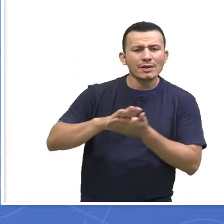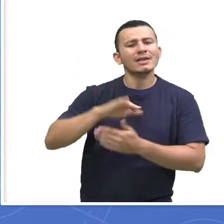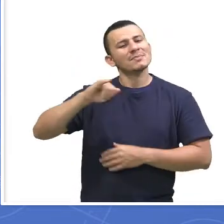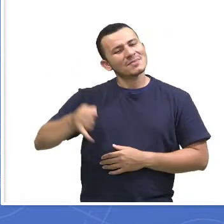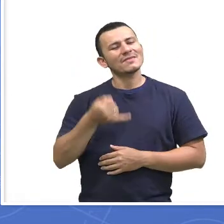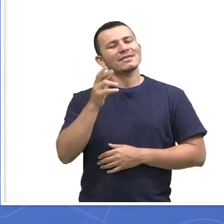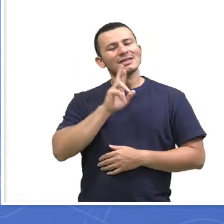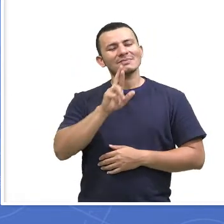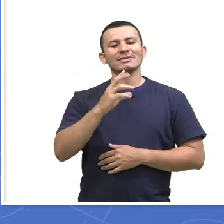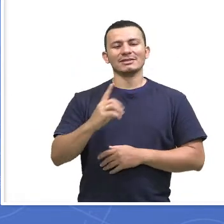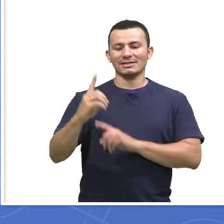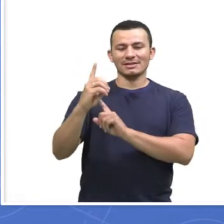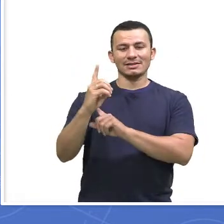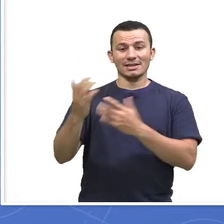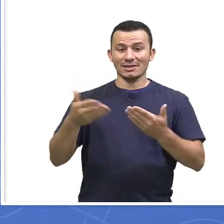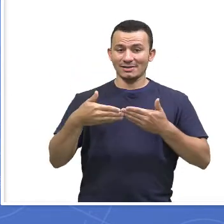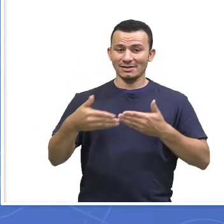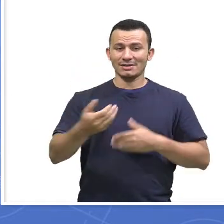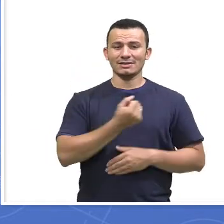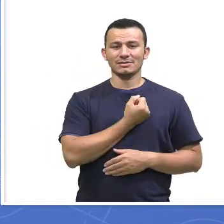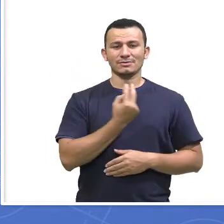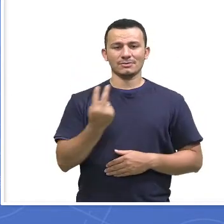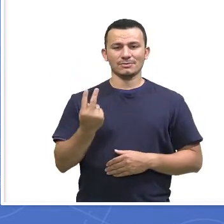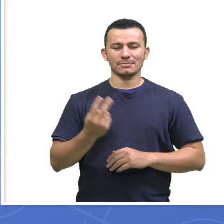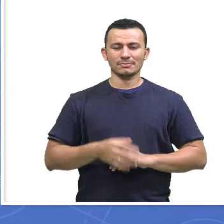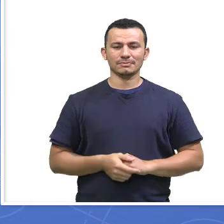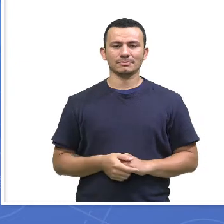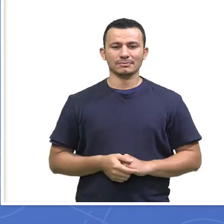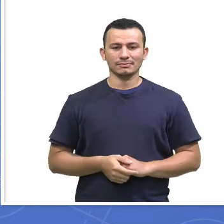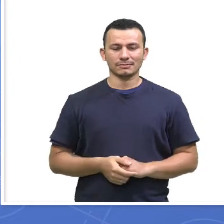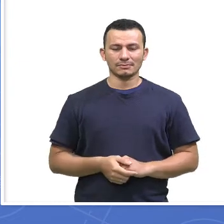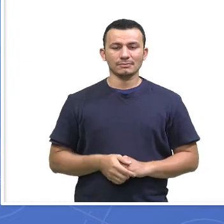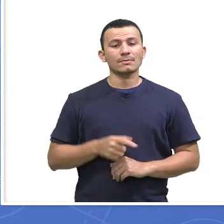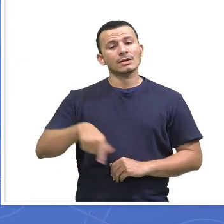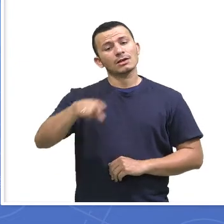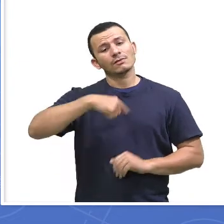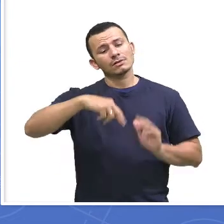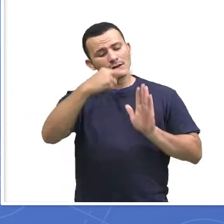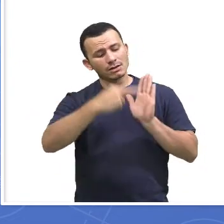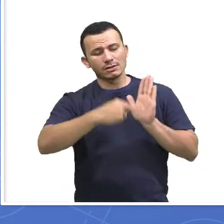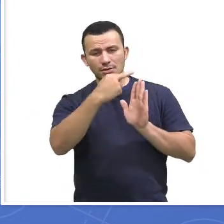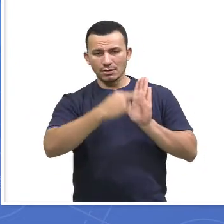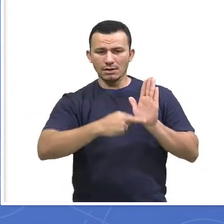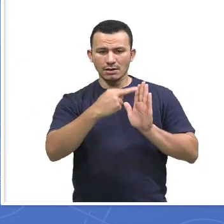E vamos seguindo aí para a questão número 2. Olha só, né? Leiam aí